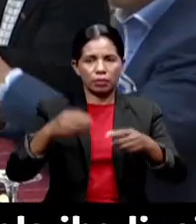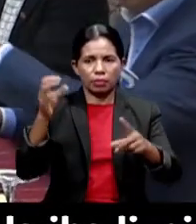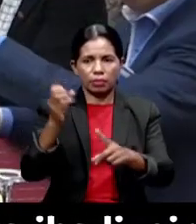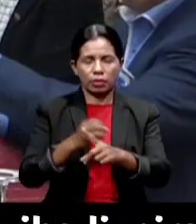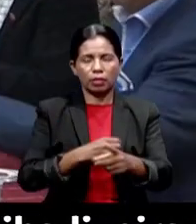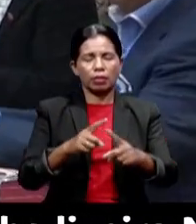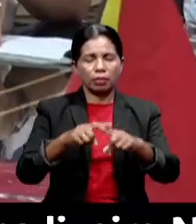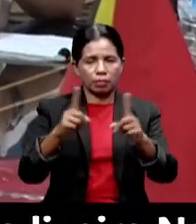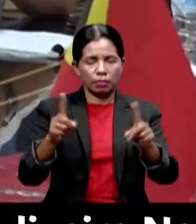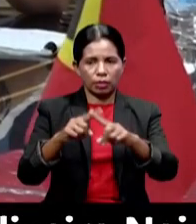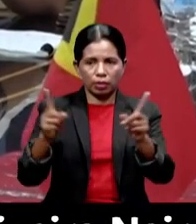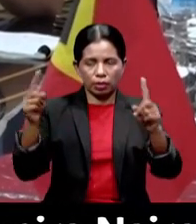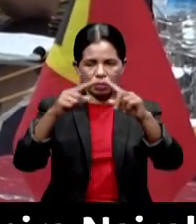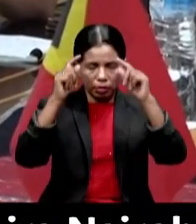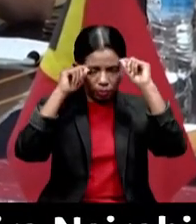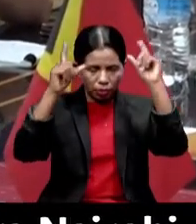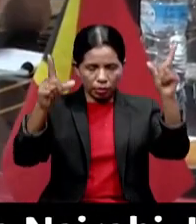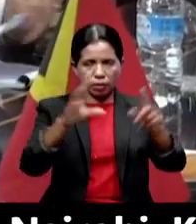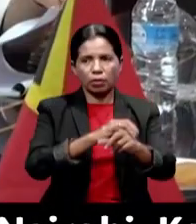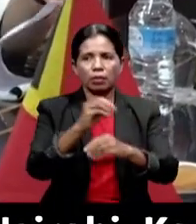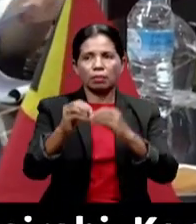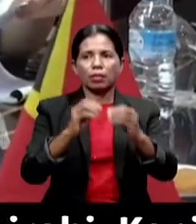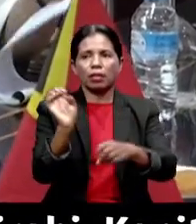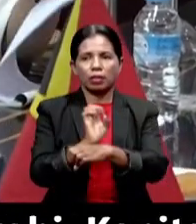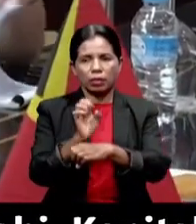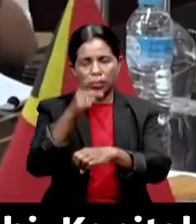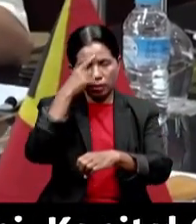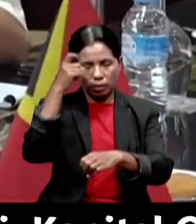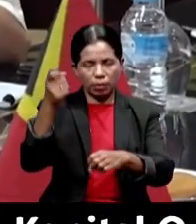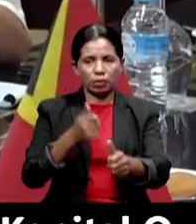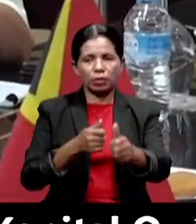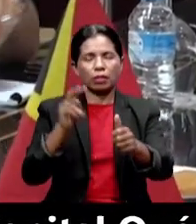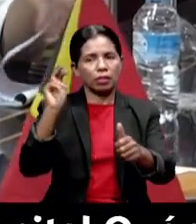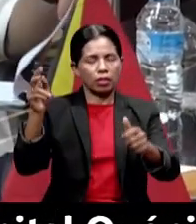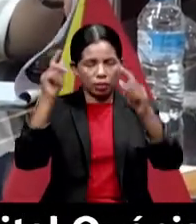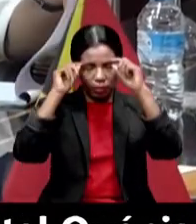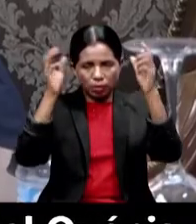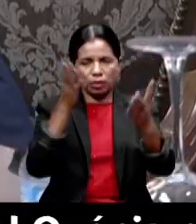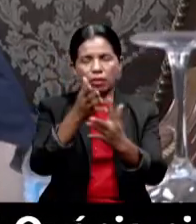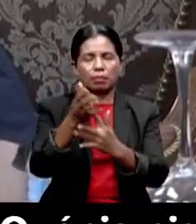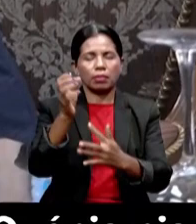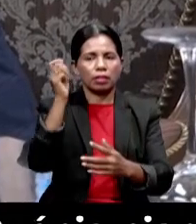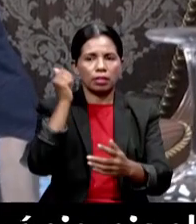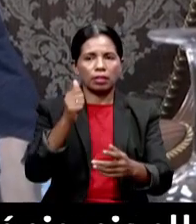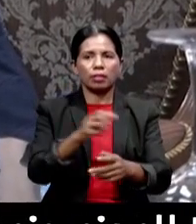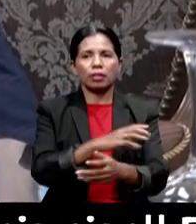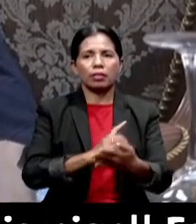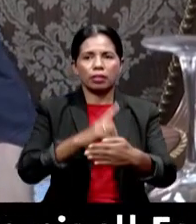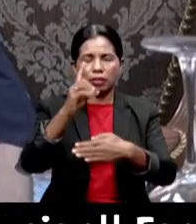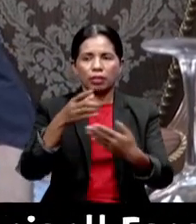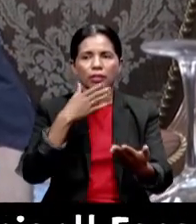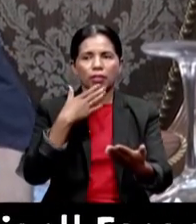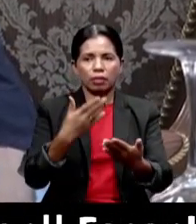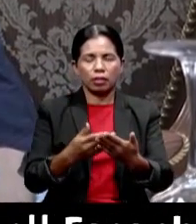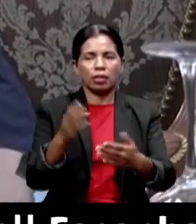de Woiwain para Timor-Leste, Liu-Liu e a setor economia, Tambané, Tuirnia, Timor-Leste e adesão para OMK, se desenvolve de